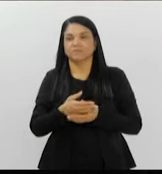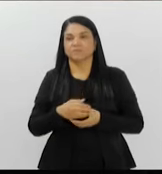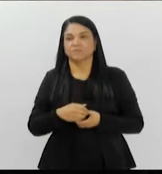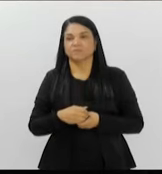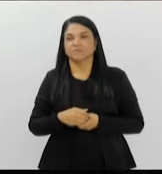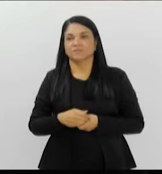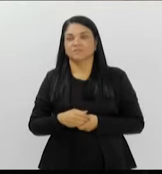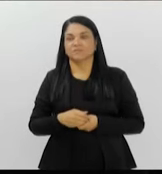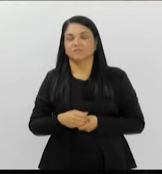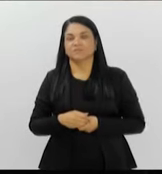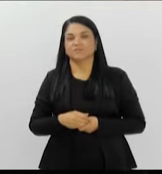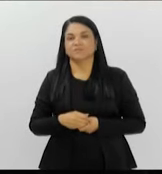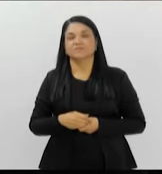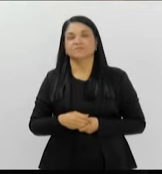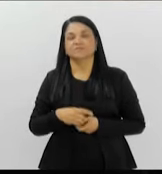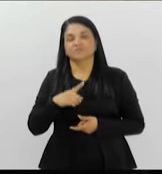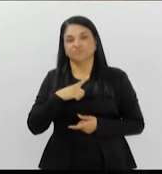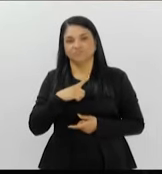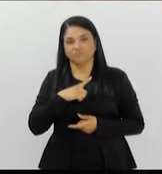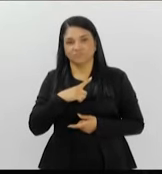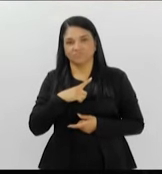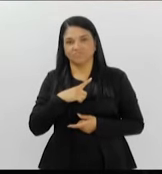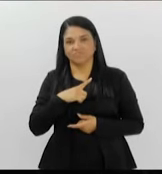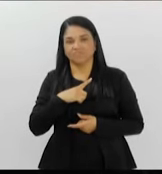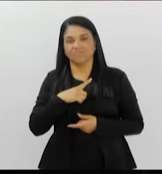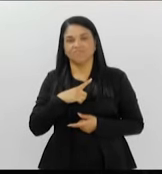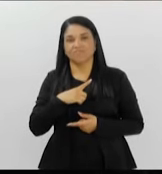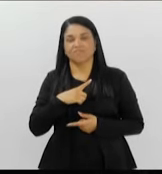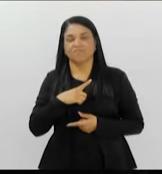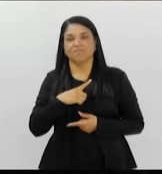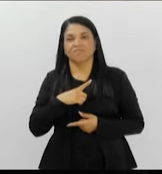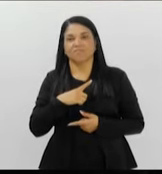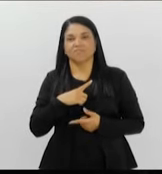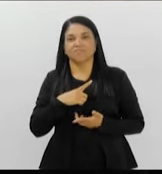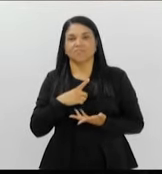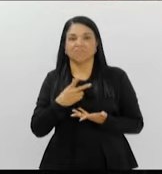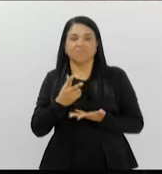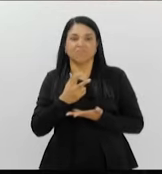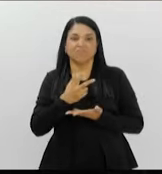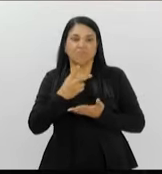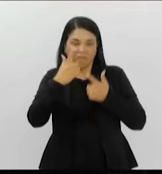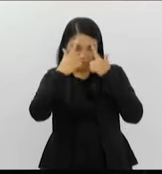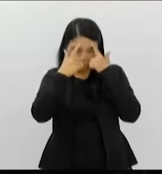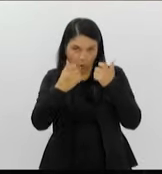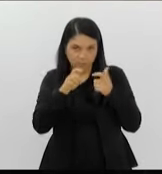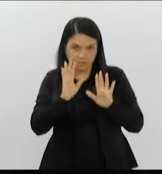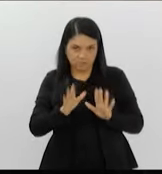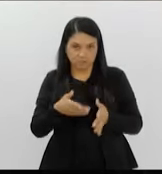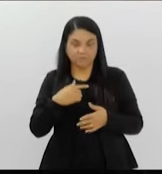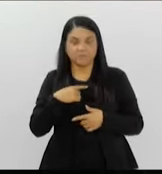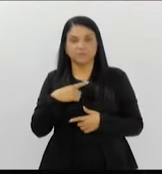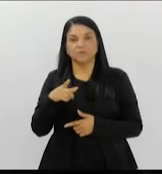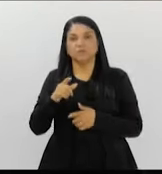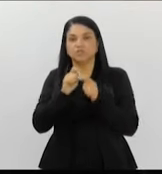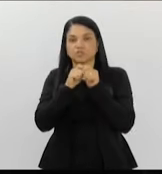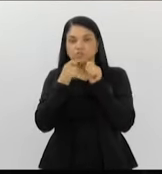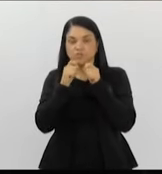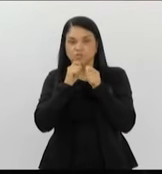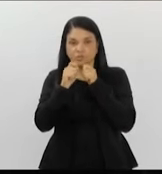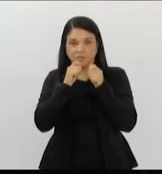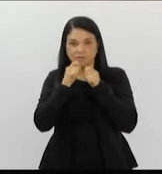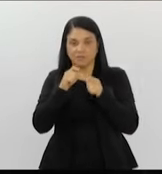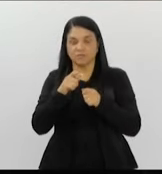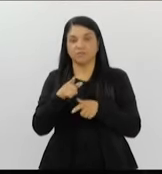de reiteradamente buscar delinquir. O jornalista Rubens Berta fez